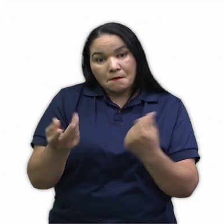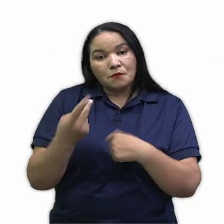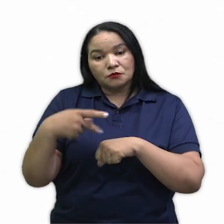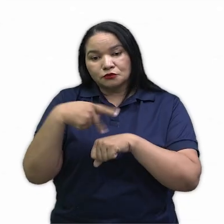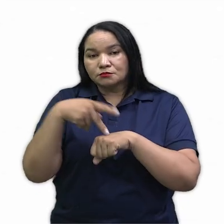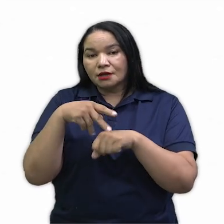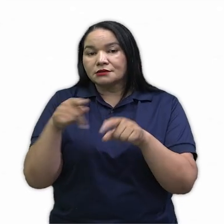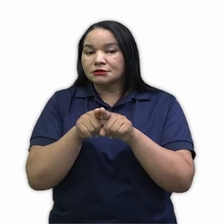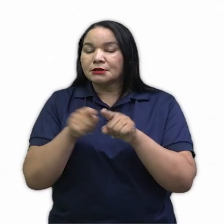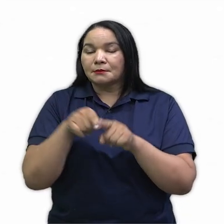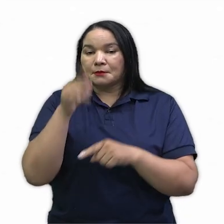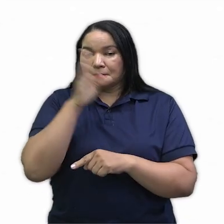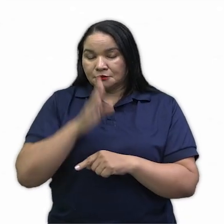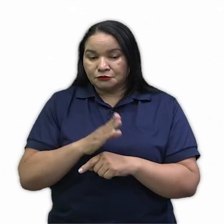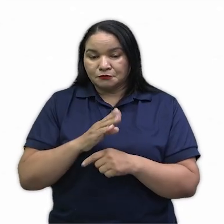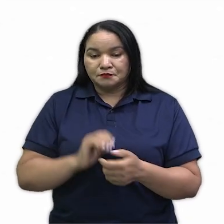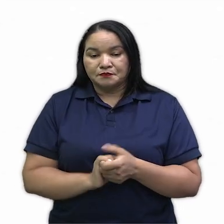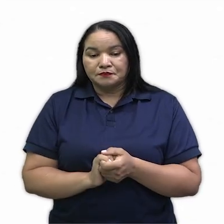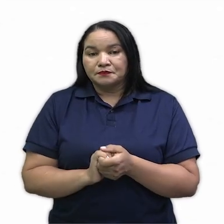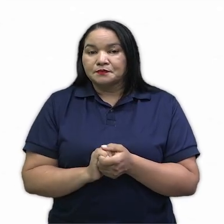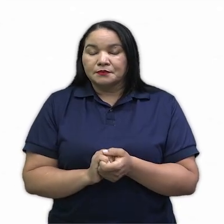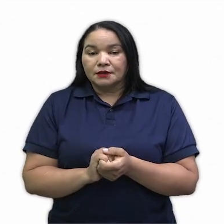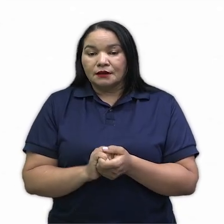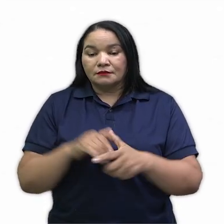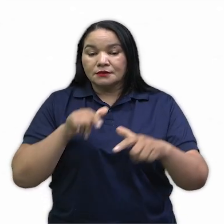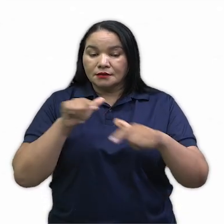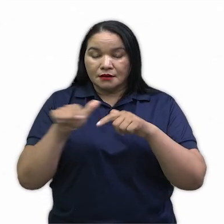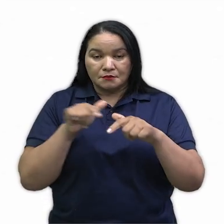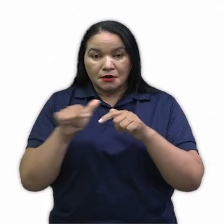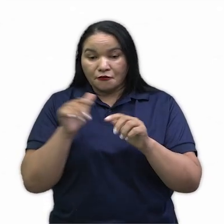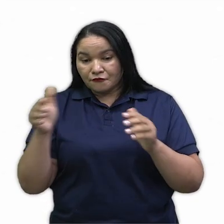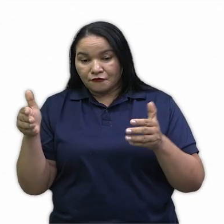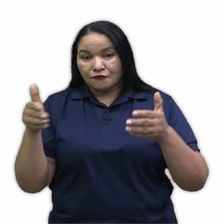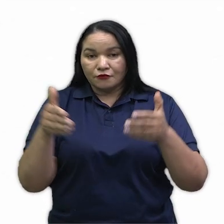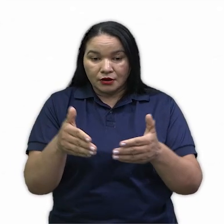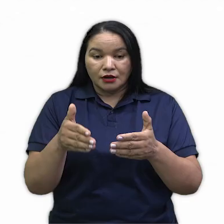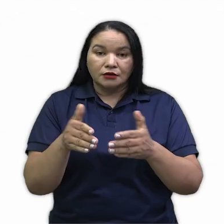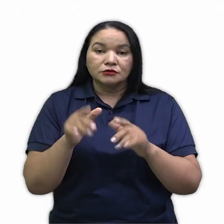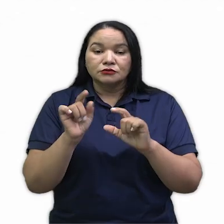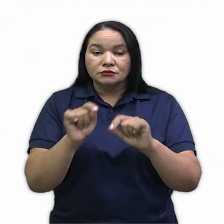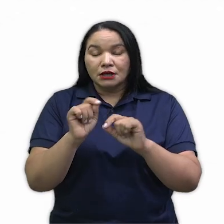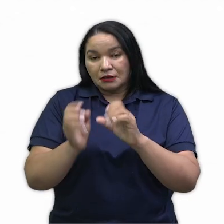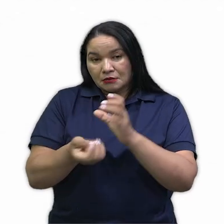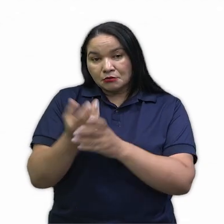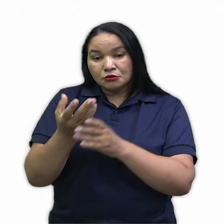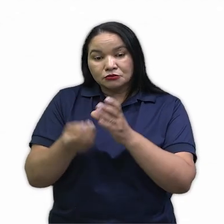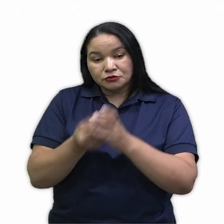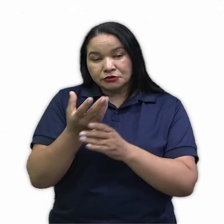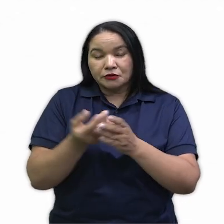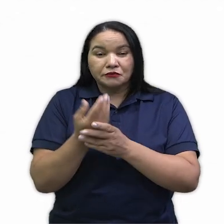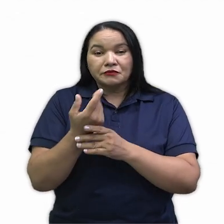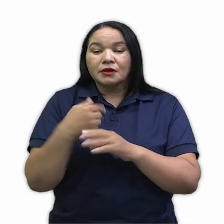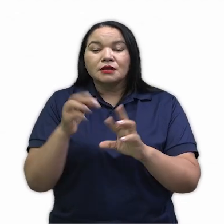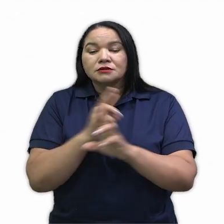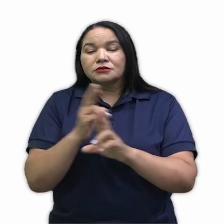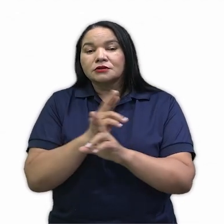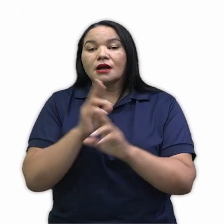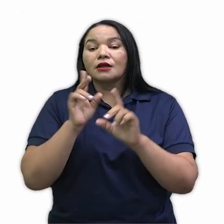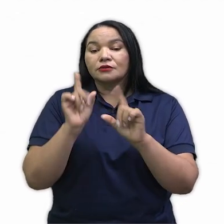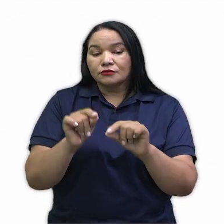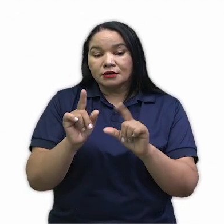Brasil também, que são as atividades voltadas para o setor primário, que vai estar relacionado